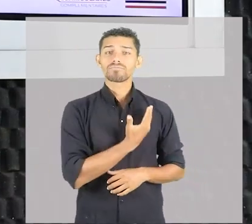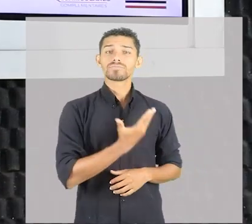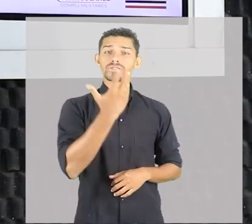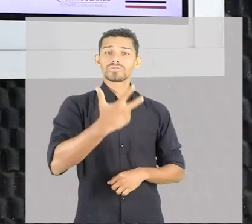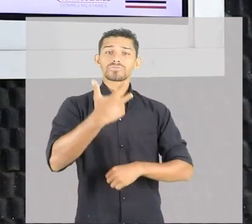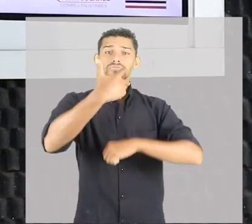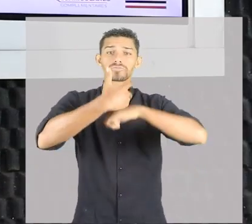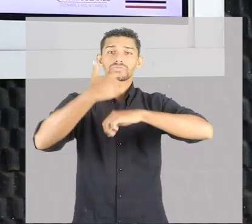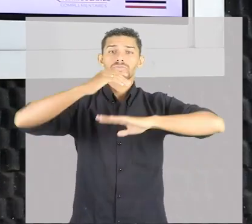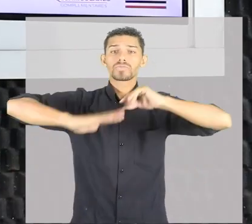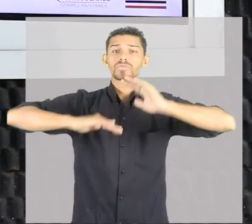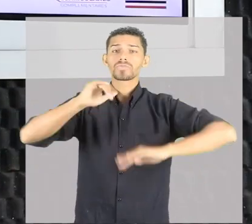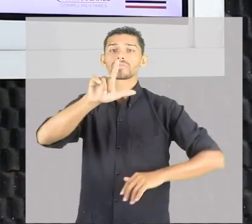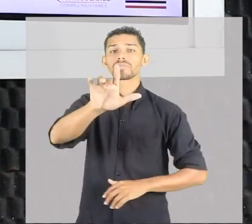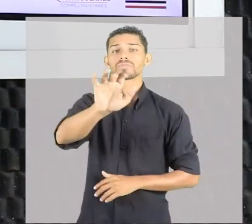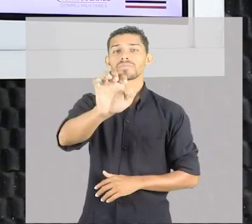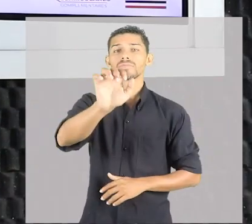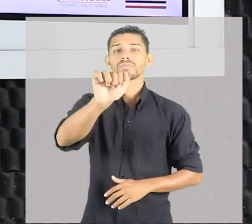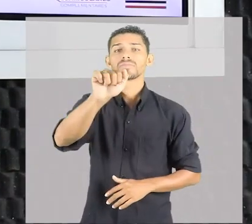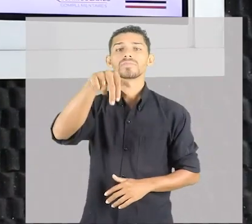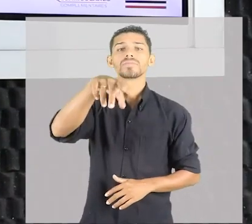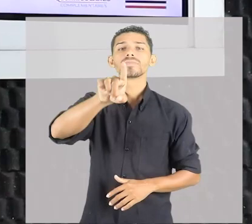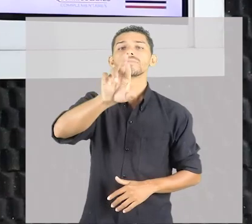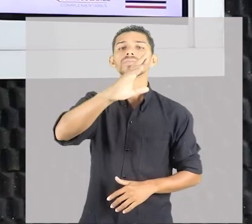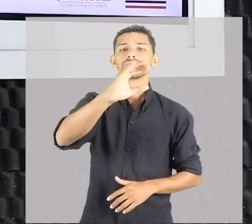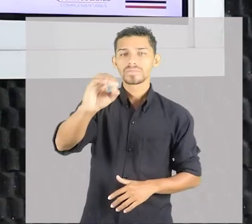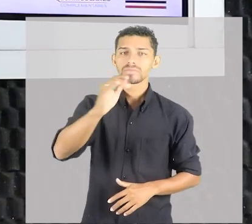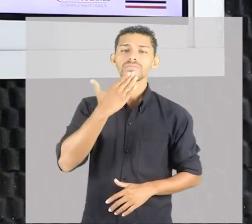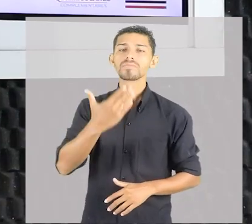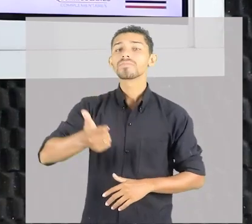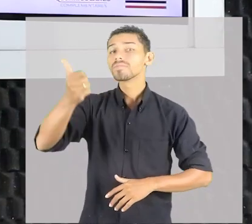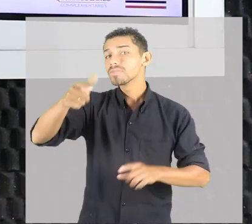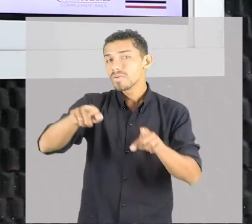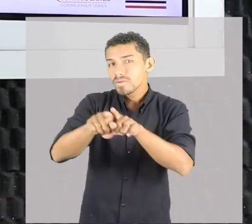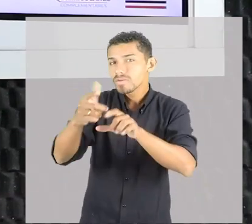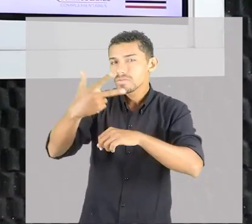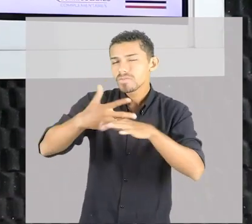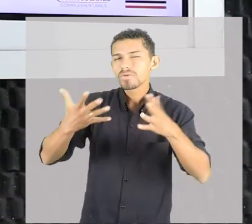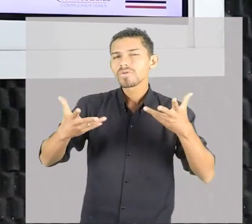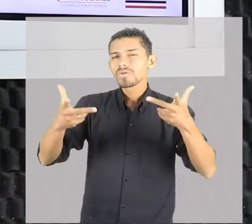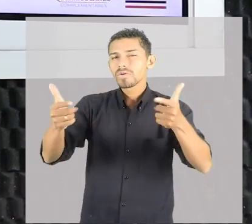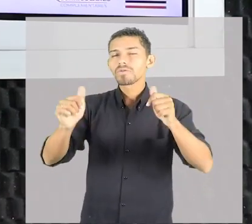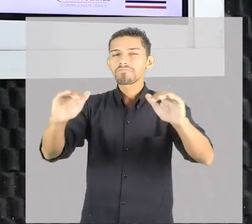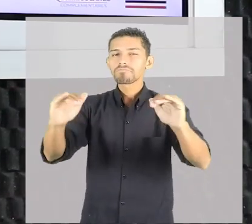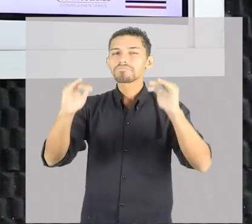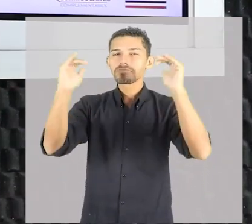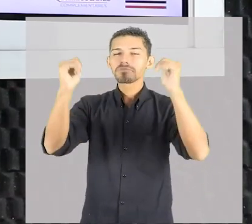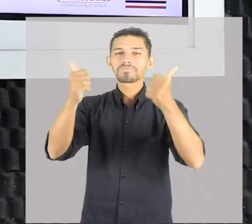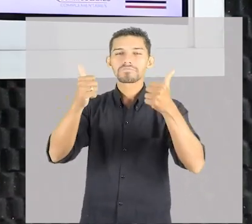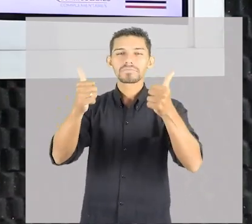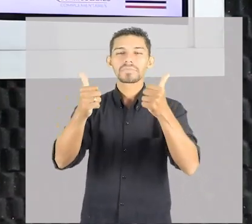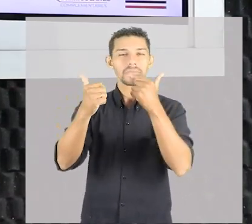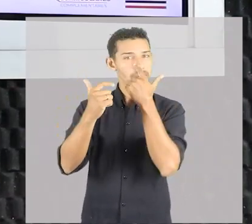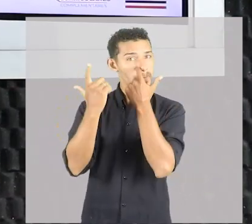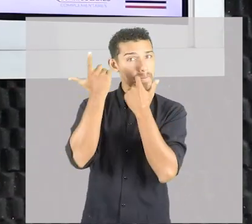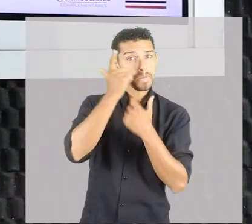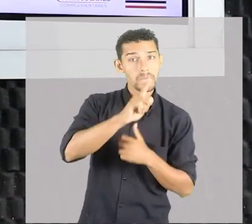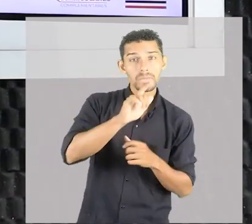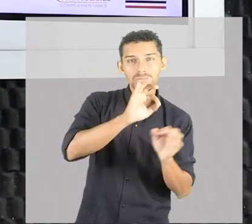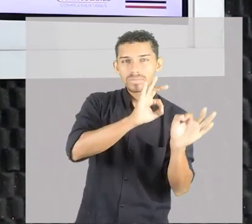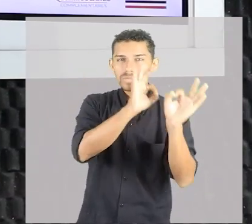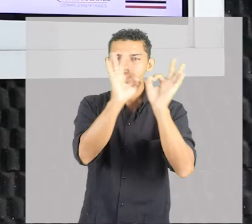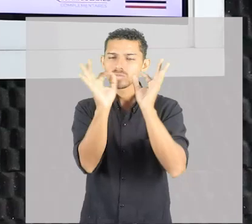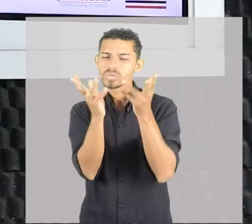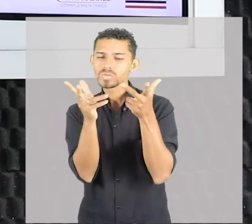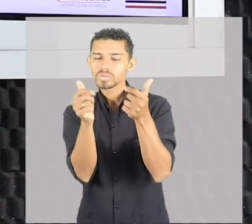nas gravações trazendo o melhor da filmagem com a máxima qualidade possível para que você possa nos assistir